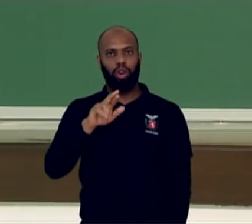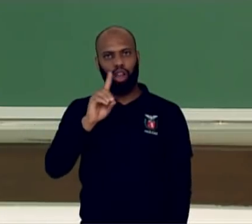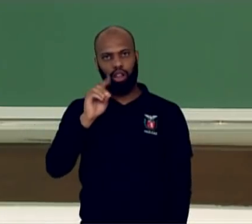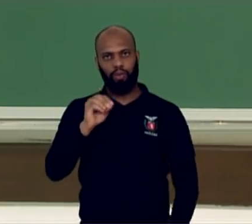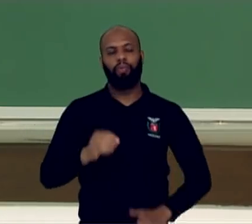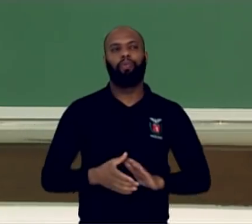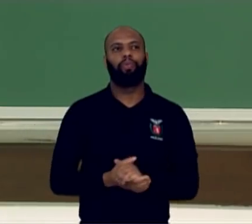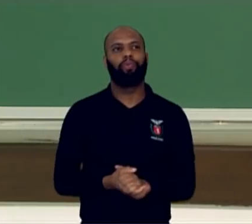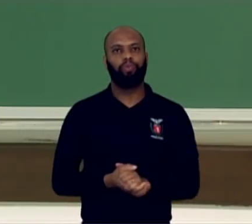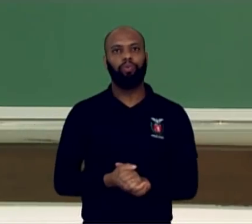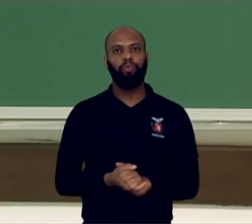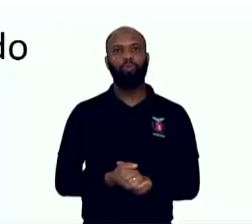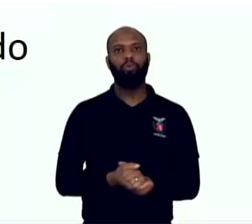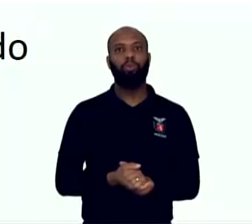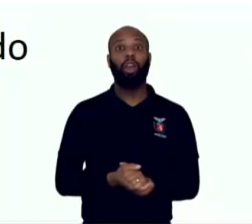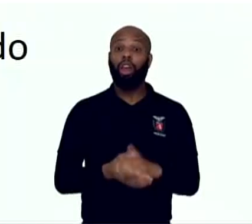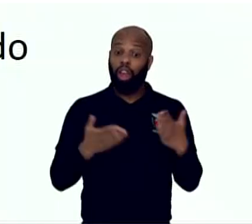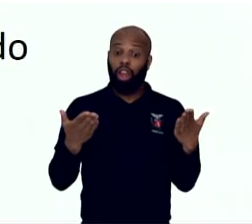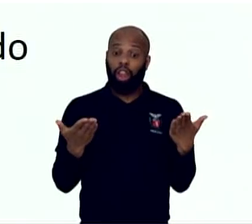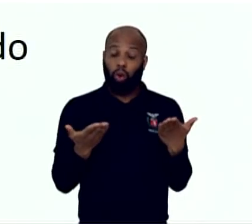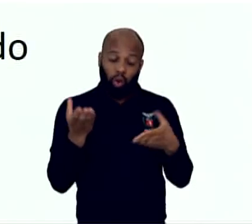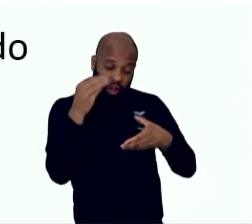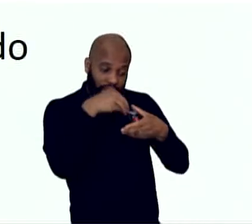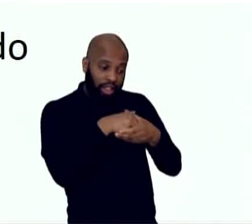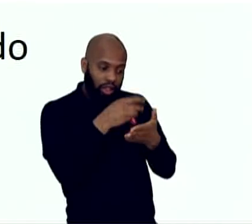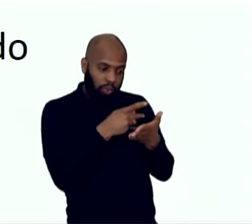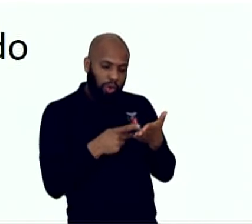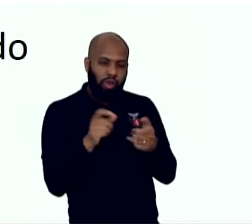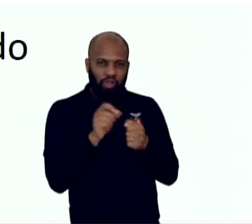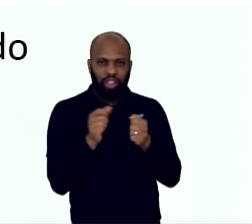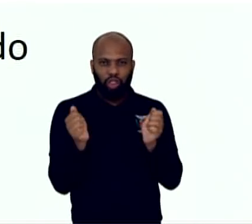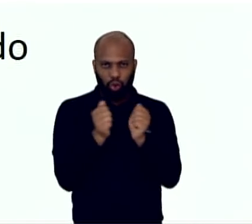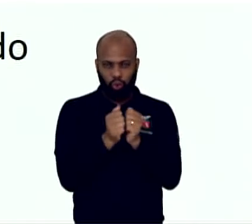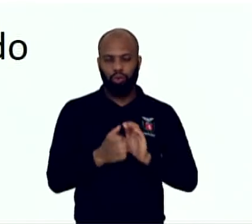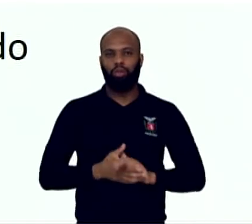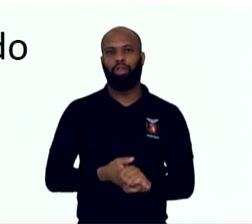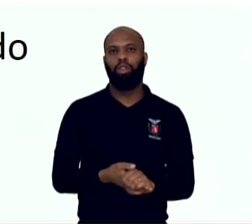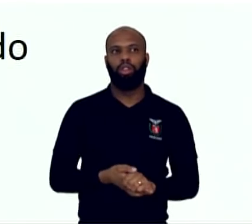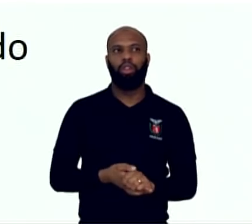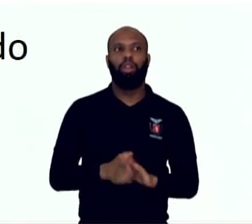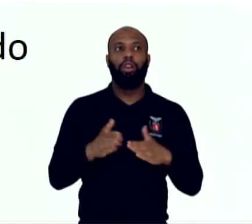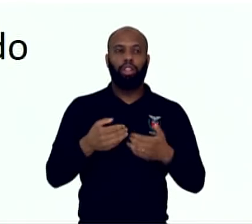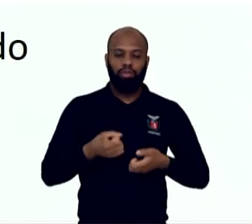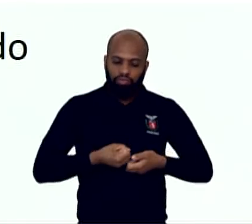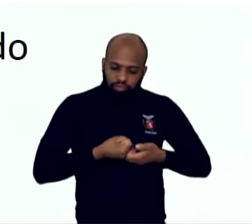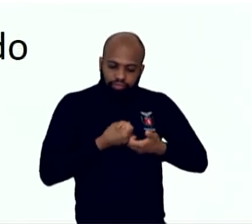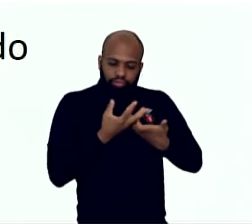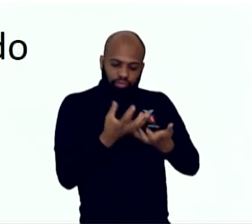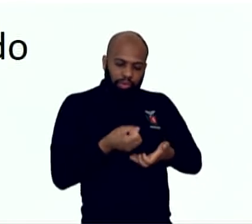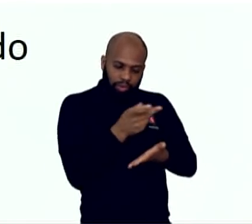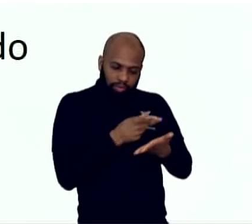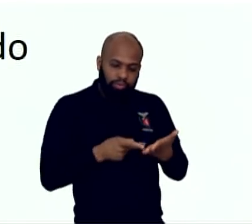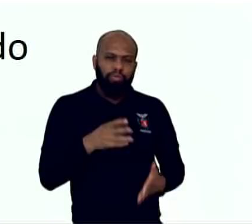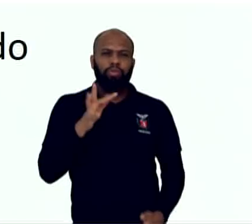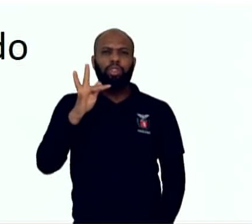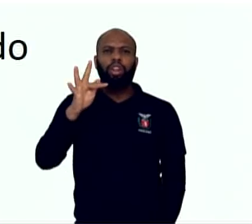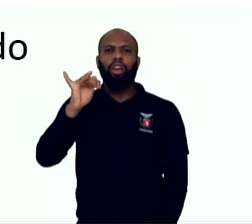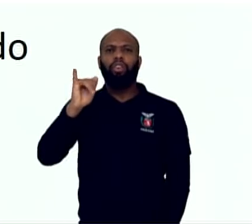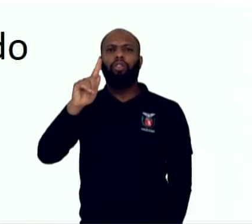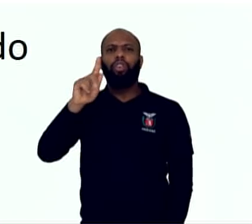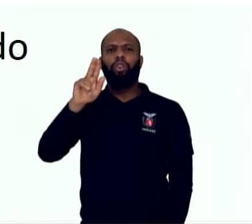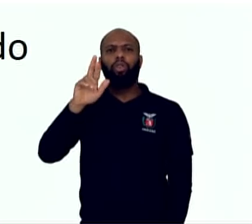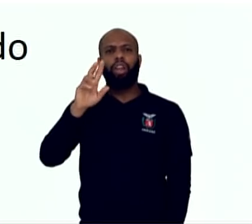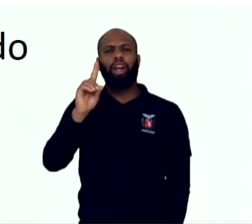Olhe lá. Então, no poema, vamos fazer o quiz junto? No poema, o sentido figurado corresponde. Sentido